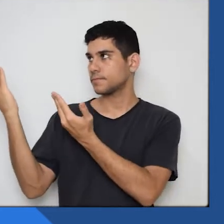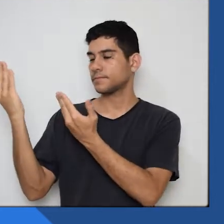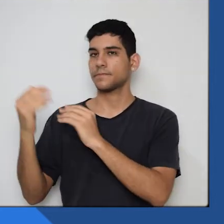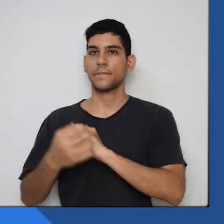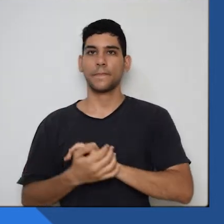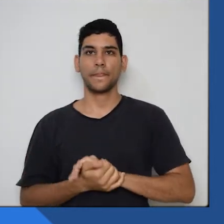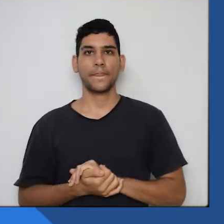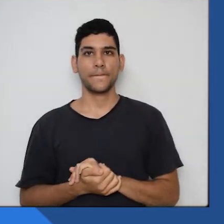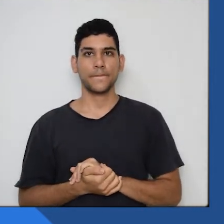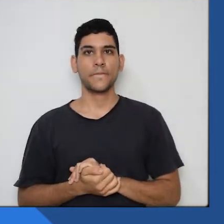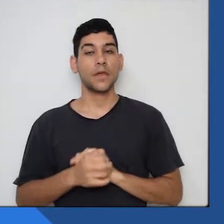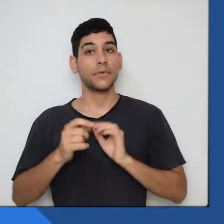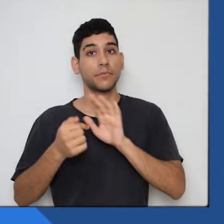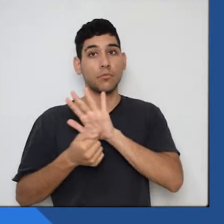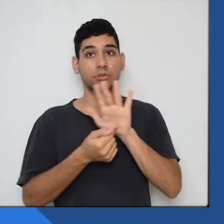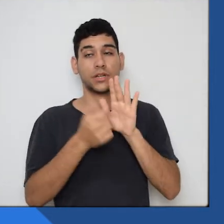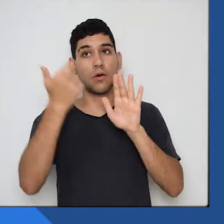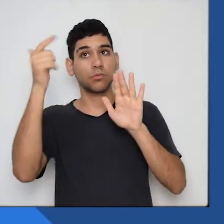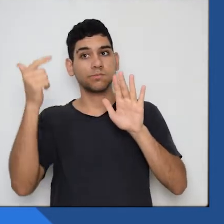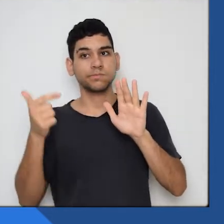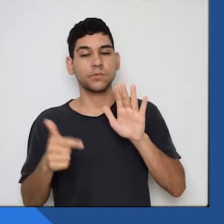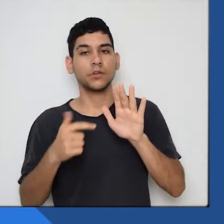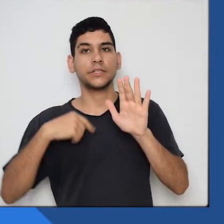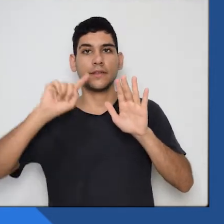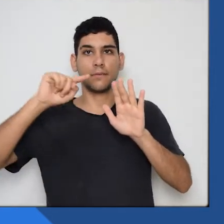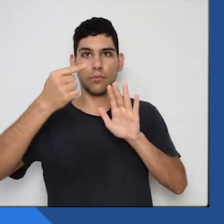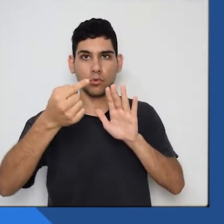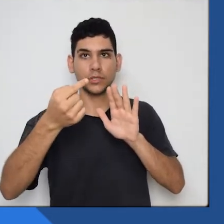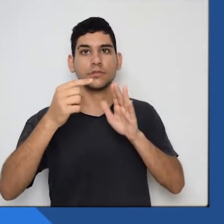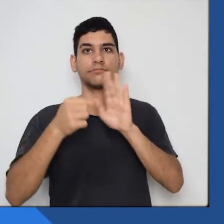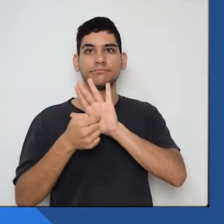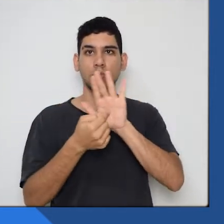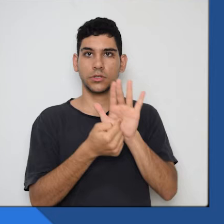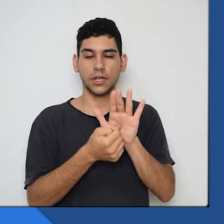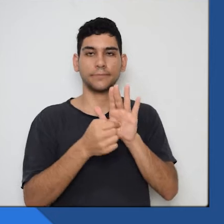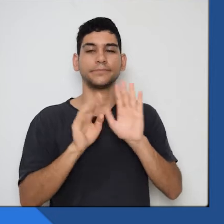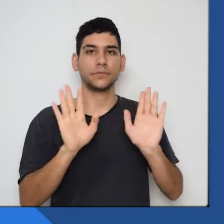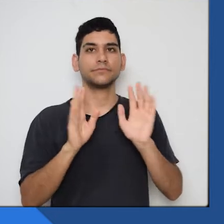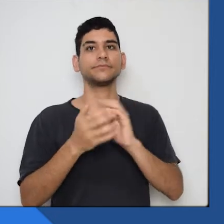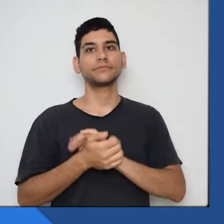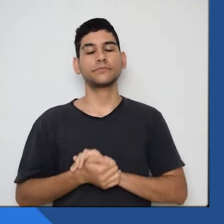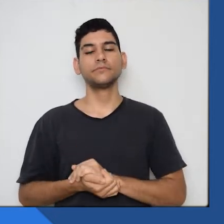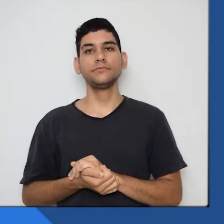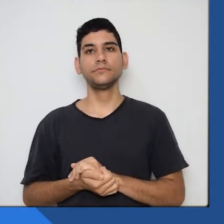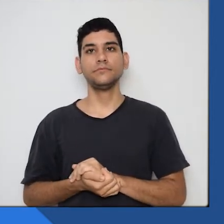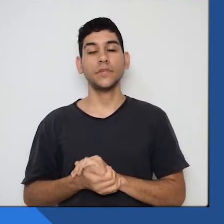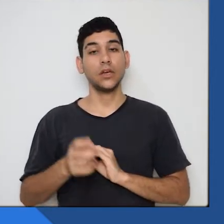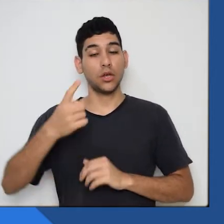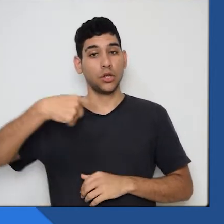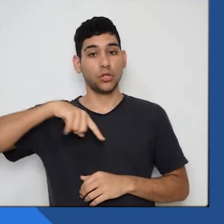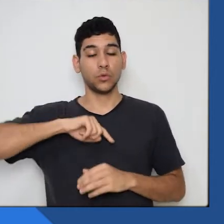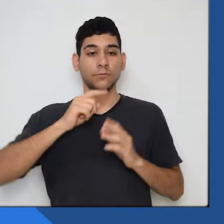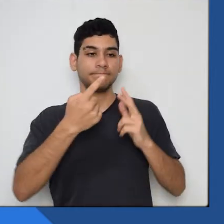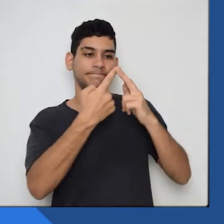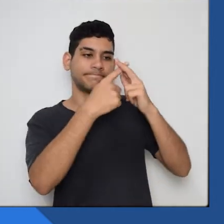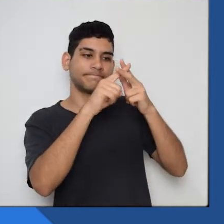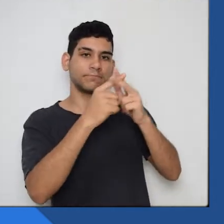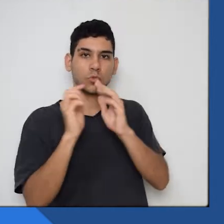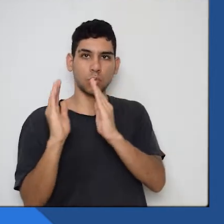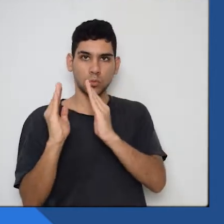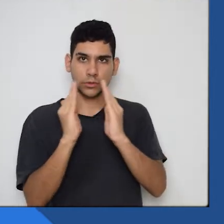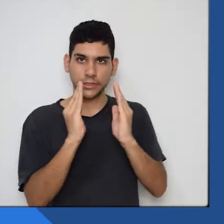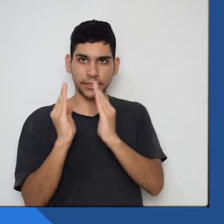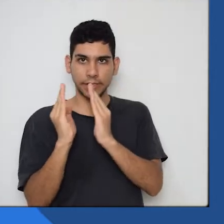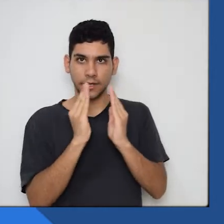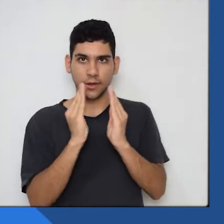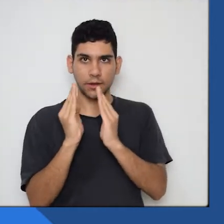habilitada para eu poder mostrar outras coisas para você logo a seguir. Quando a gente habilita esse